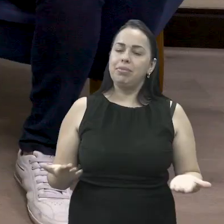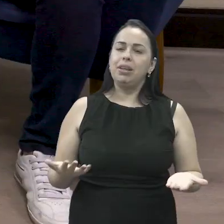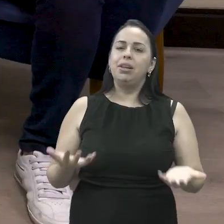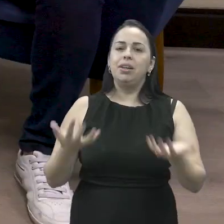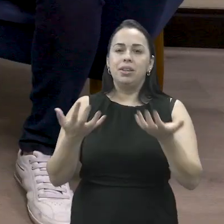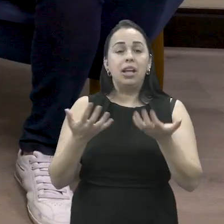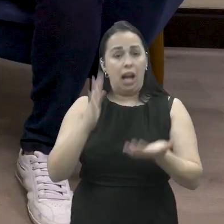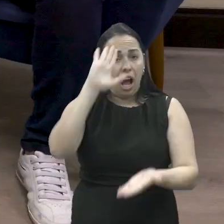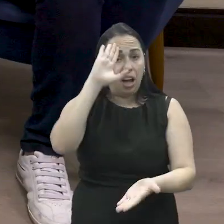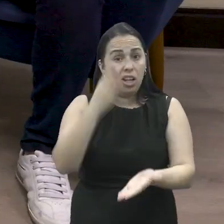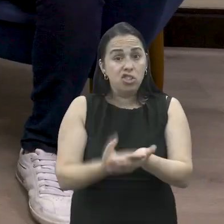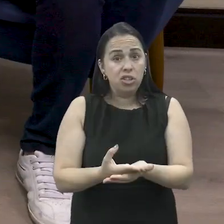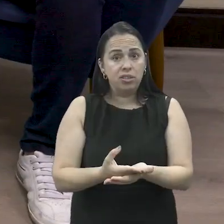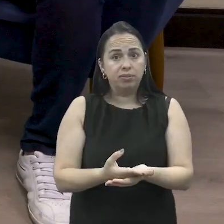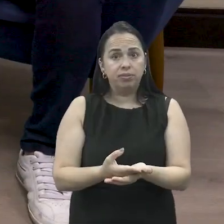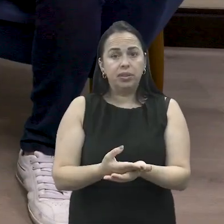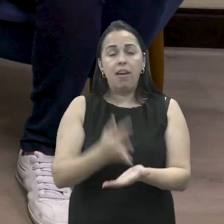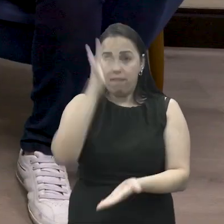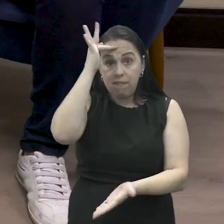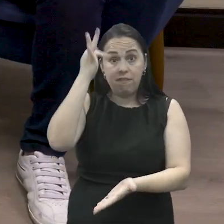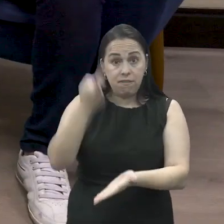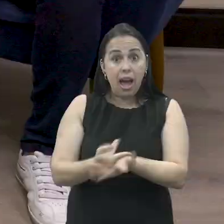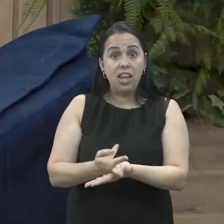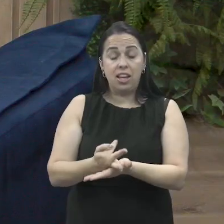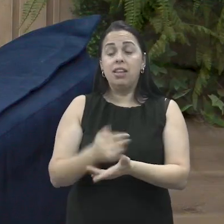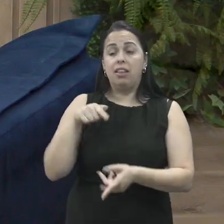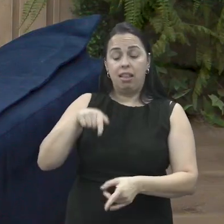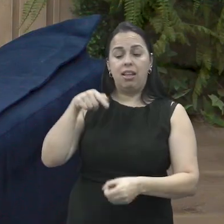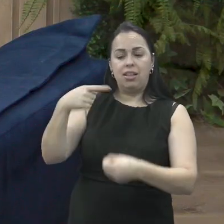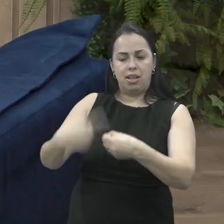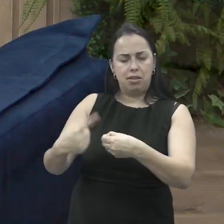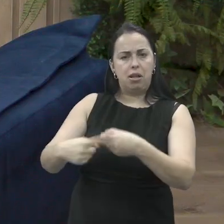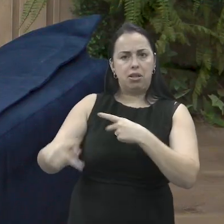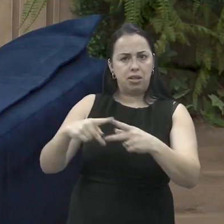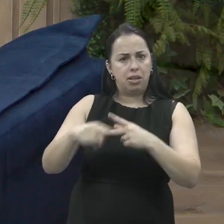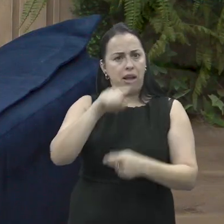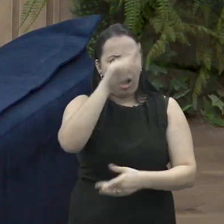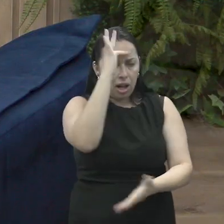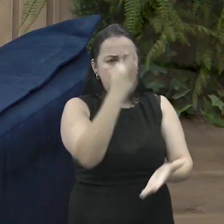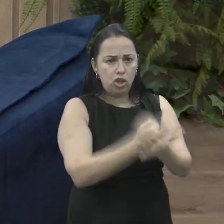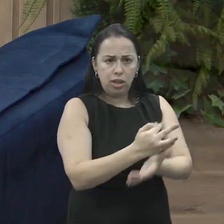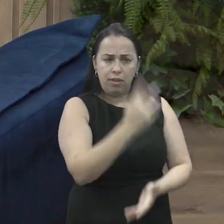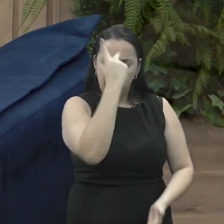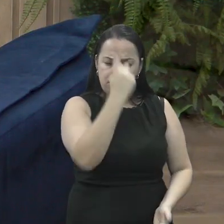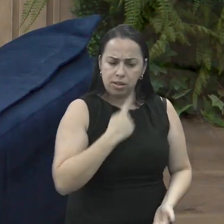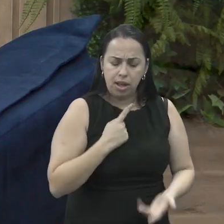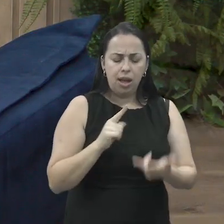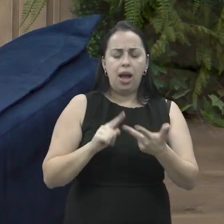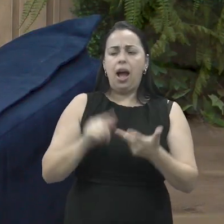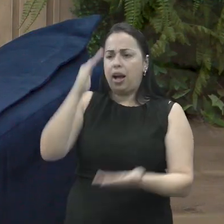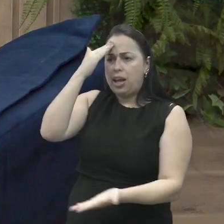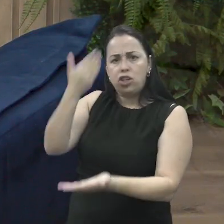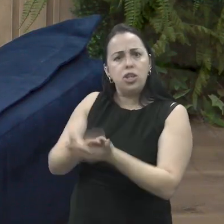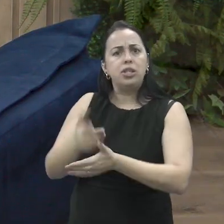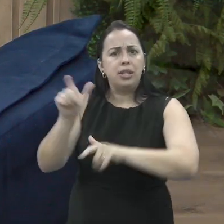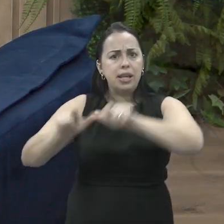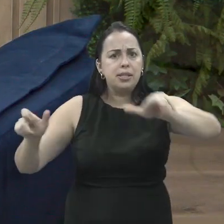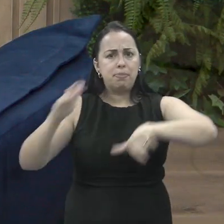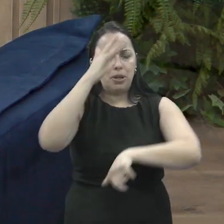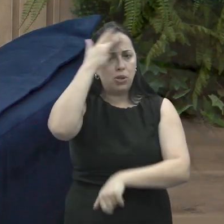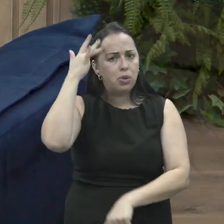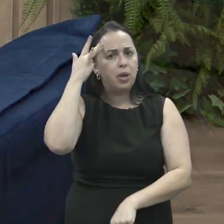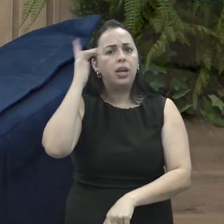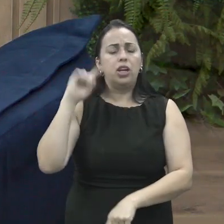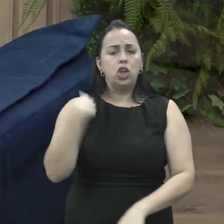Campos? A mensagem que eu deixo é o seguinte: acredite. Acredite na cidade, acredite em você, acredite no